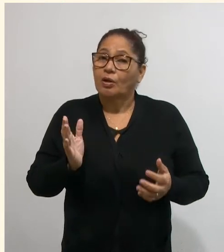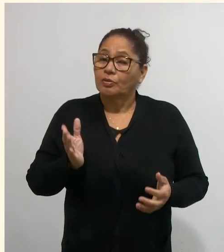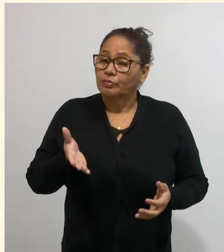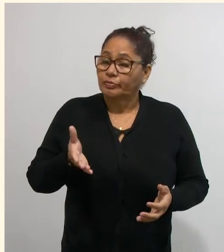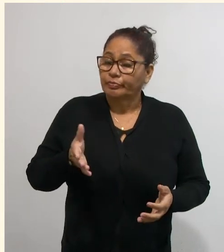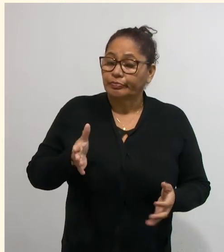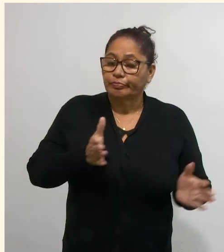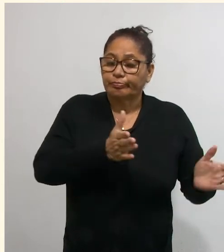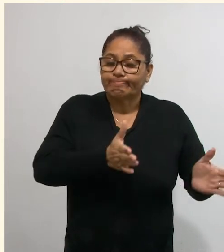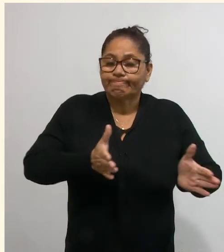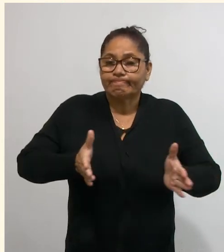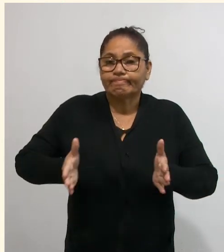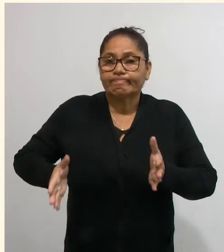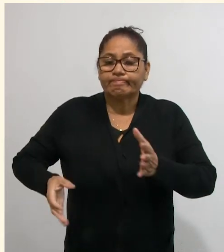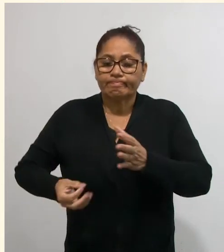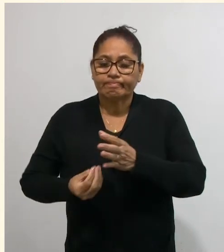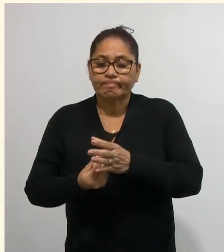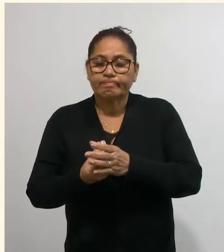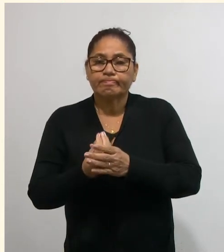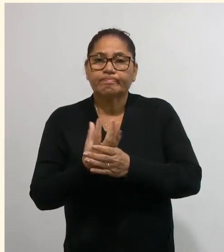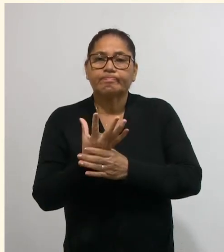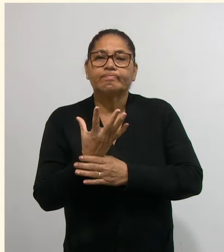o surgimento dos